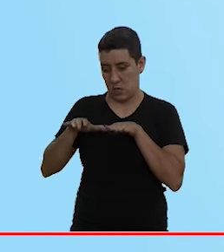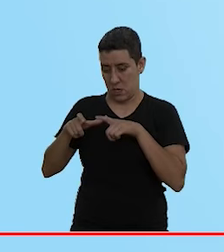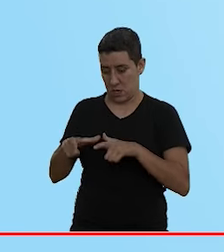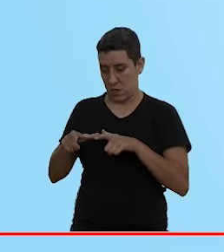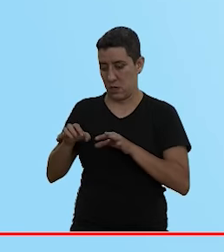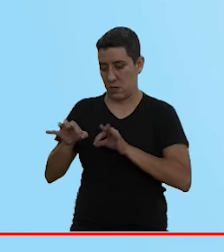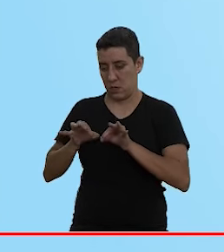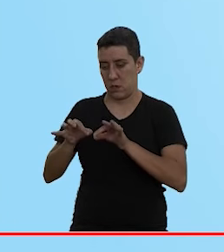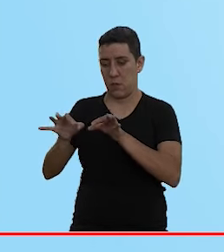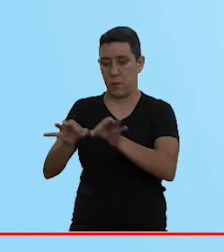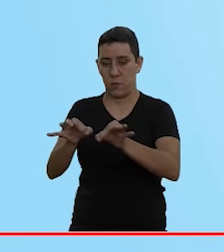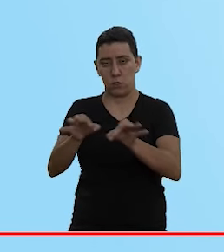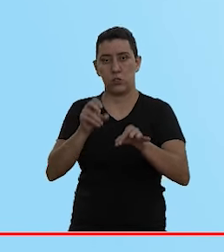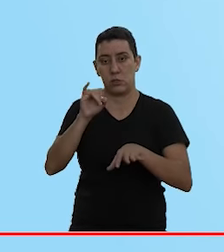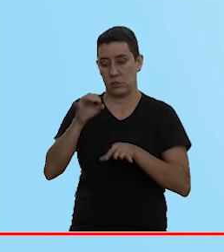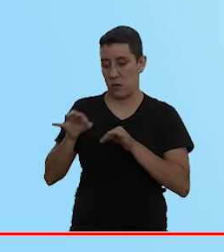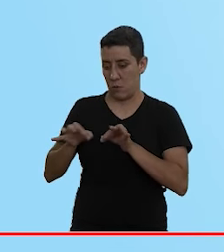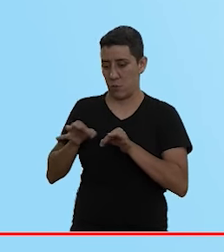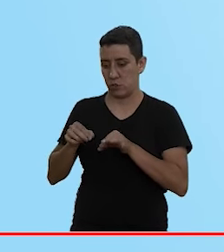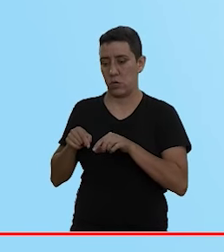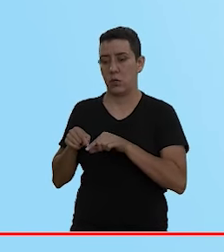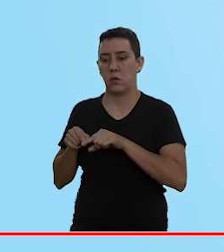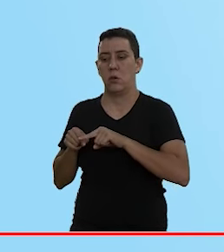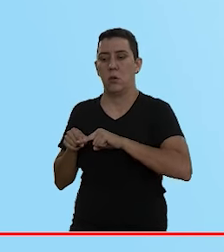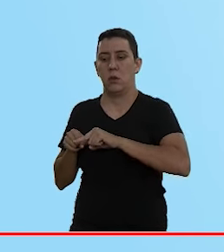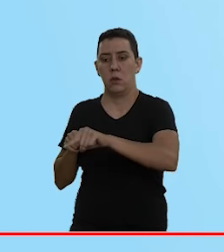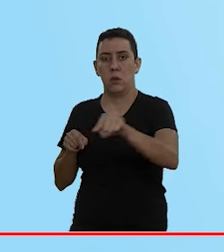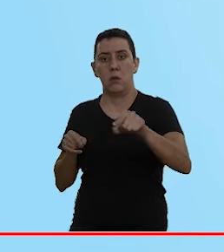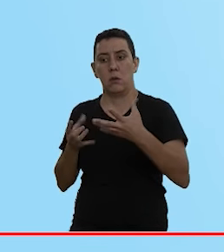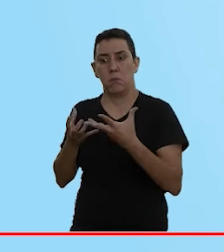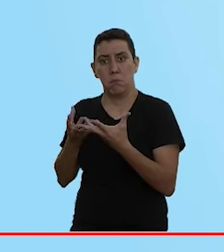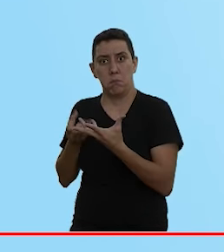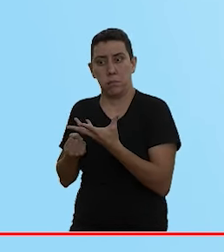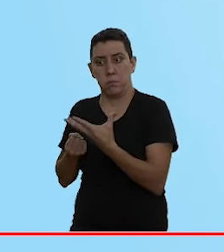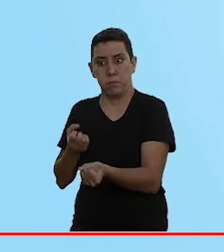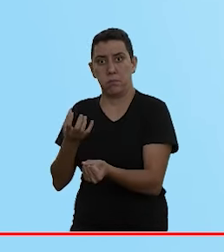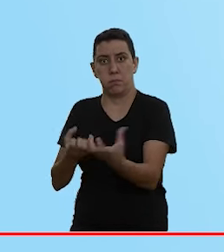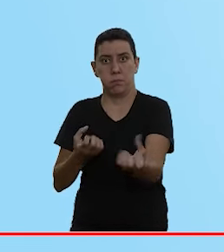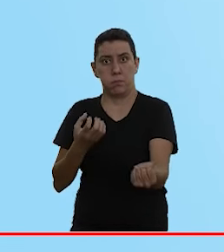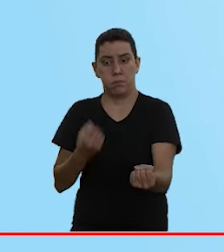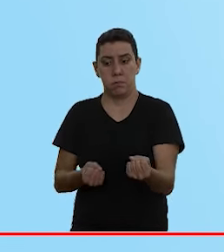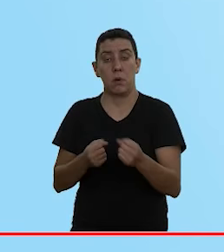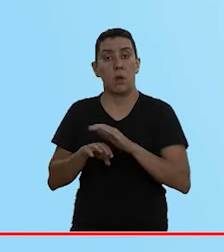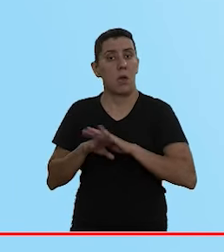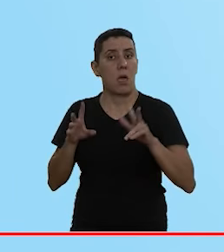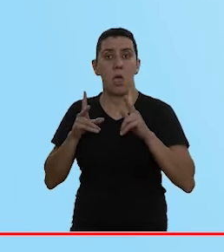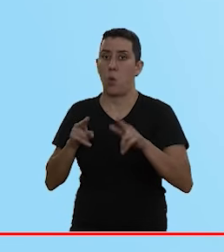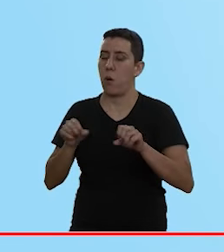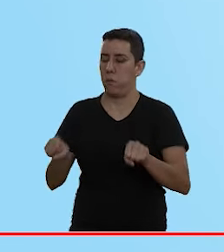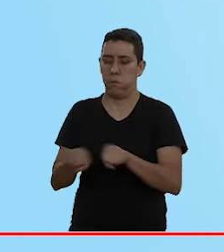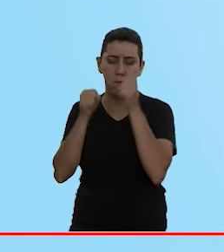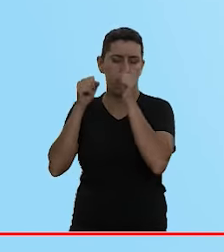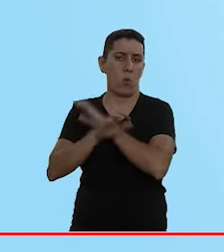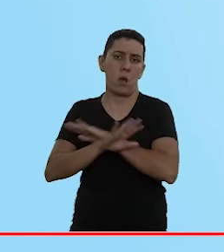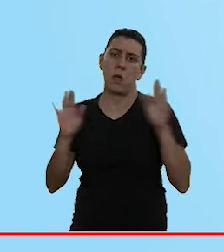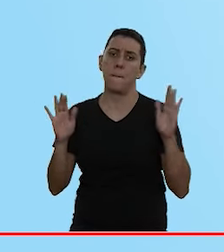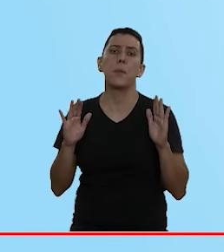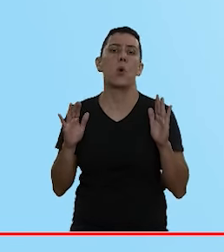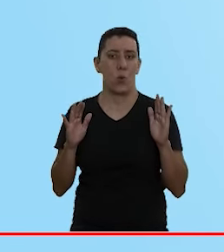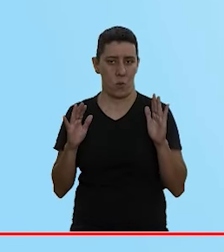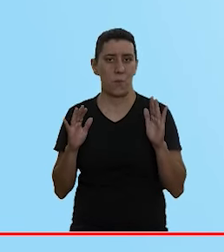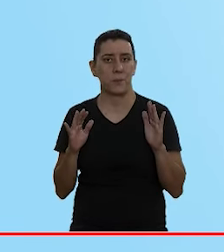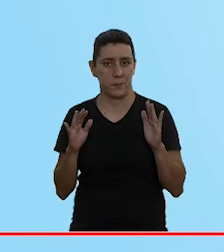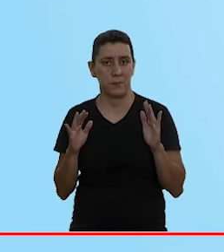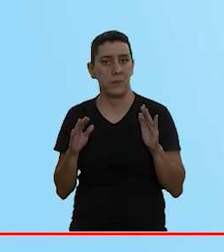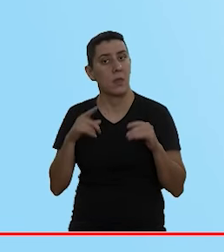o colapso, né? Então esses algoritmos eles são importantíssimos e essa conexão